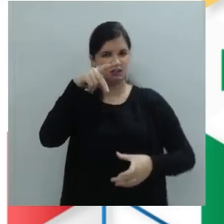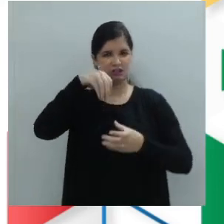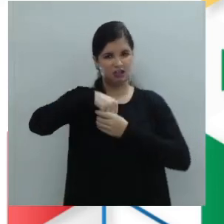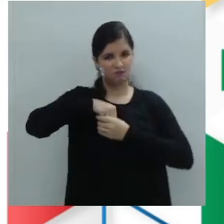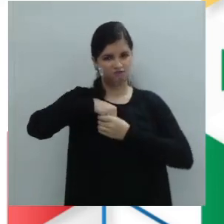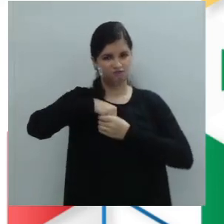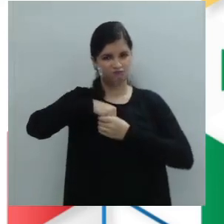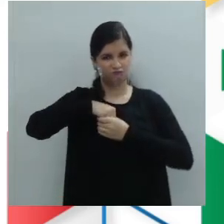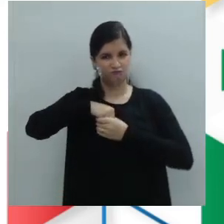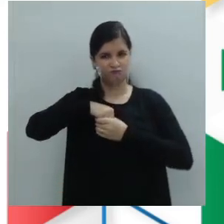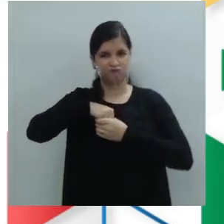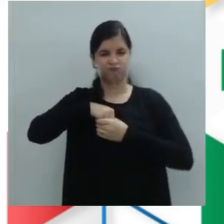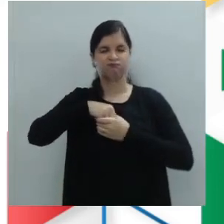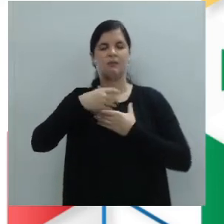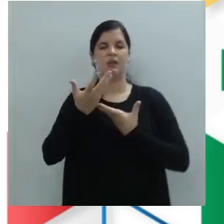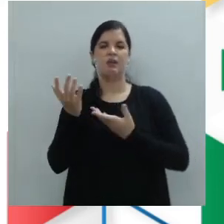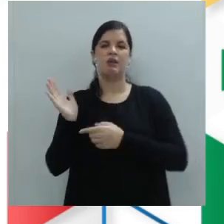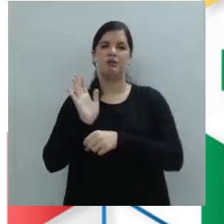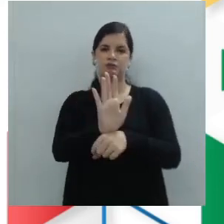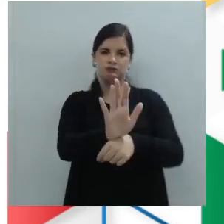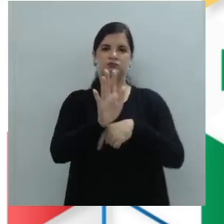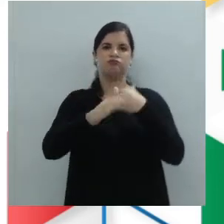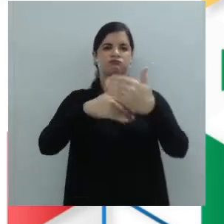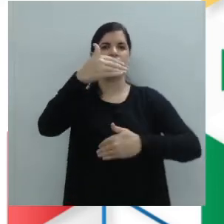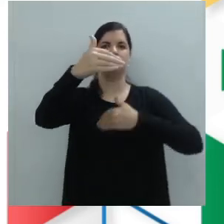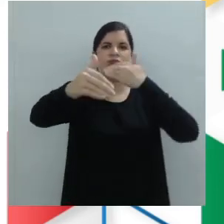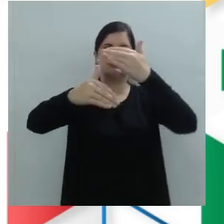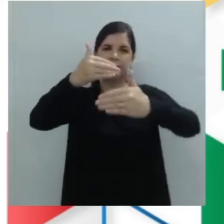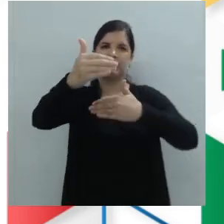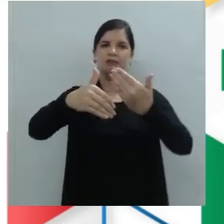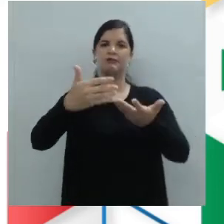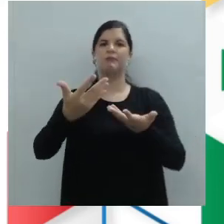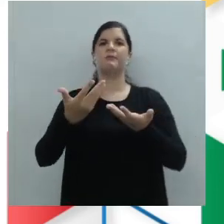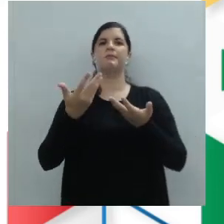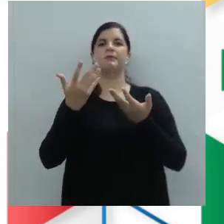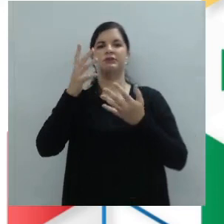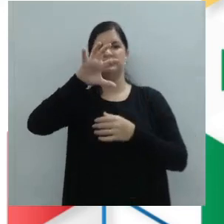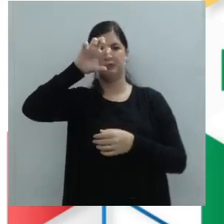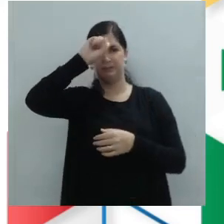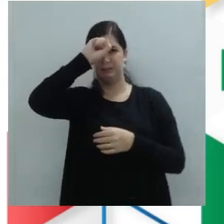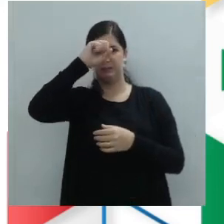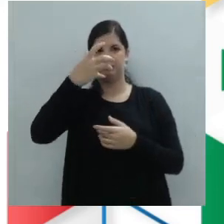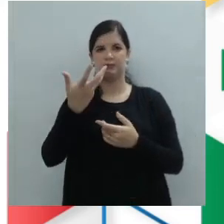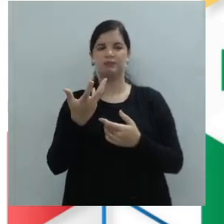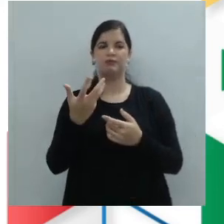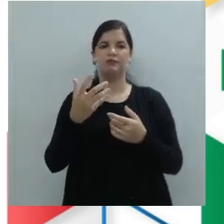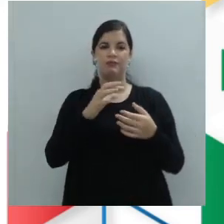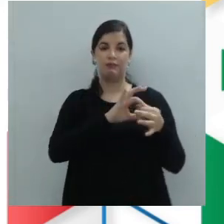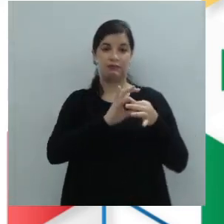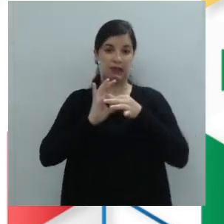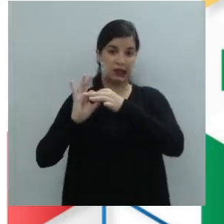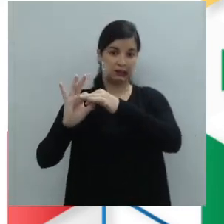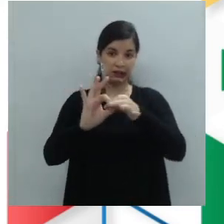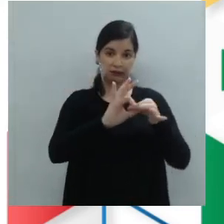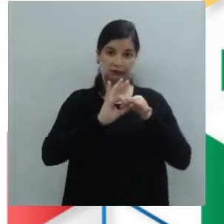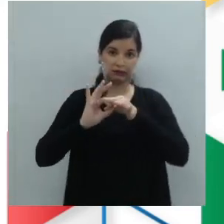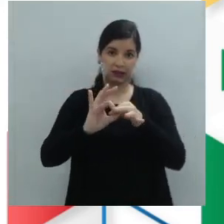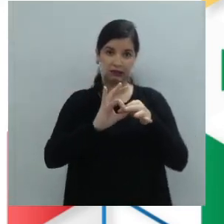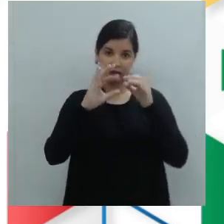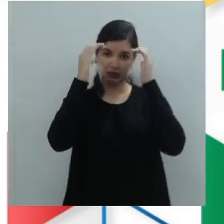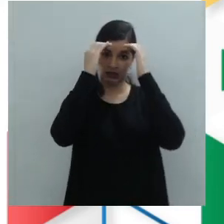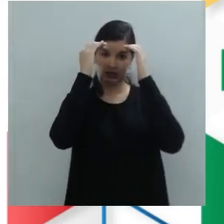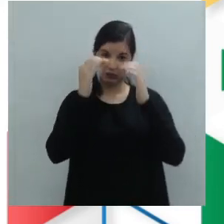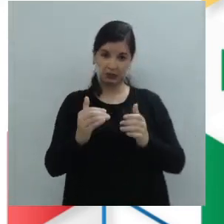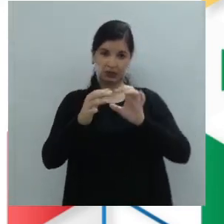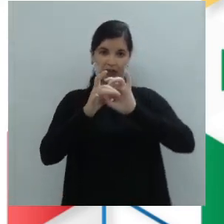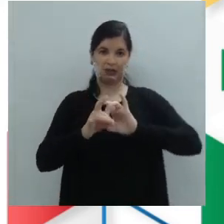ser humano, auxiliando-o em seu desenvolvimento em espírito de fraternidade,